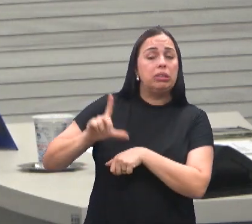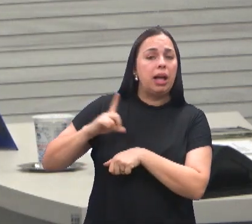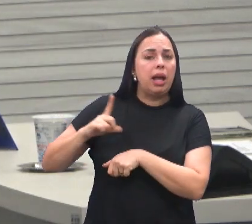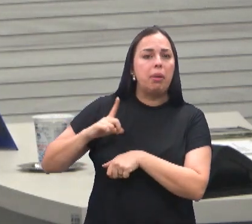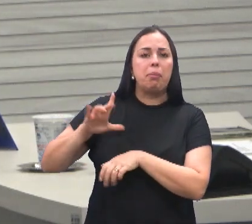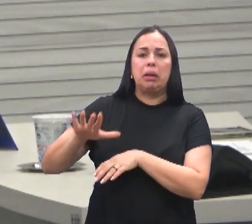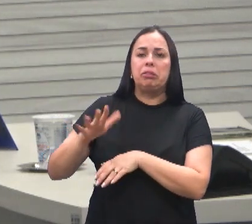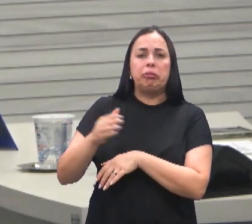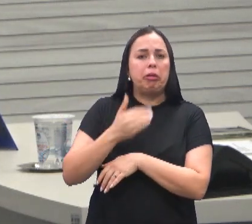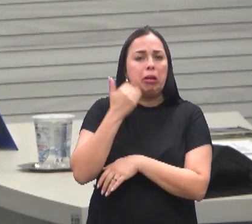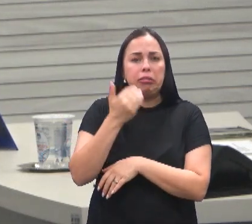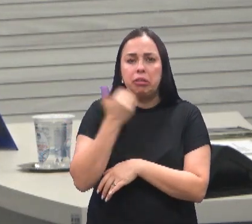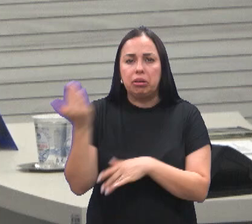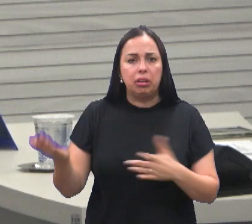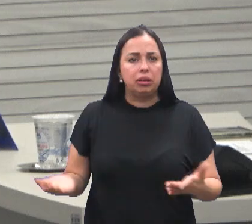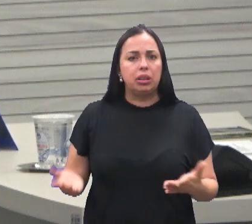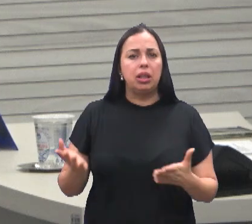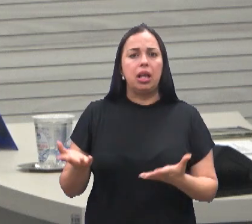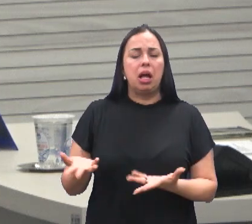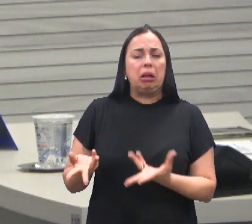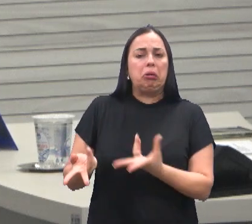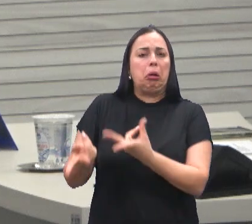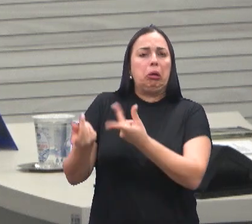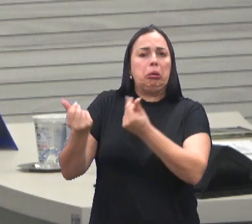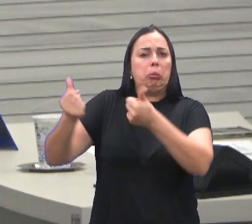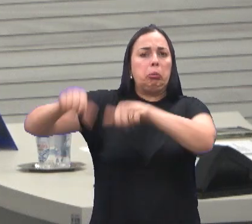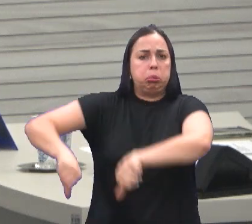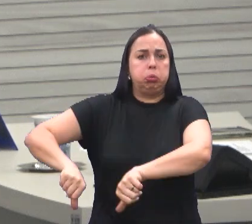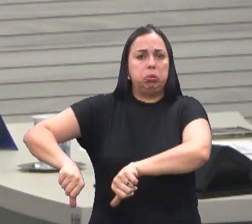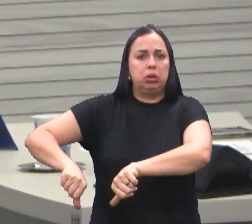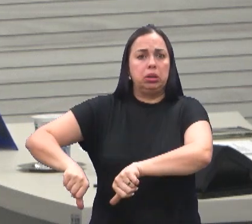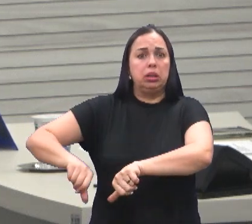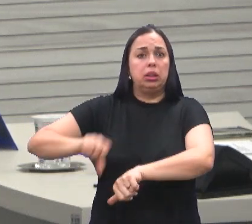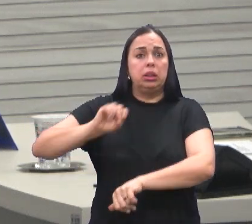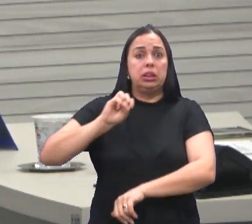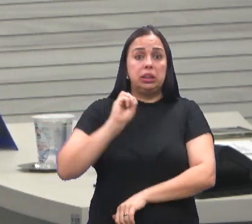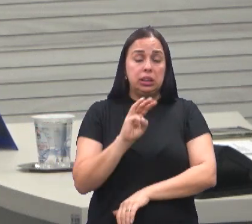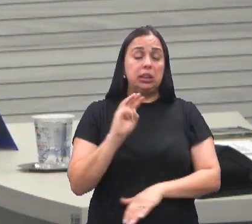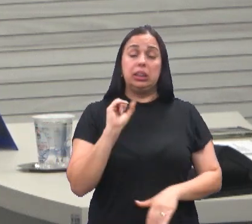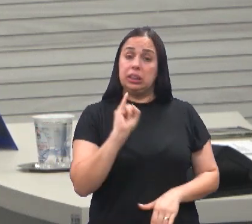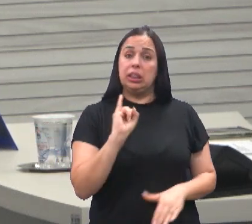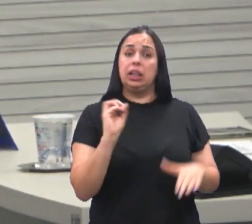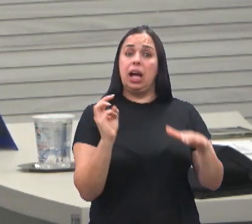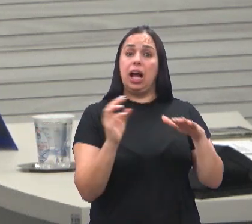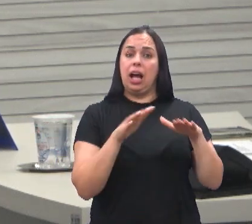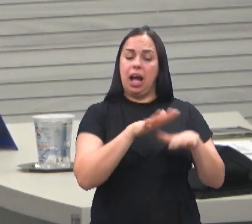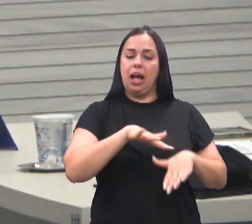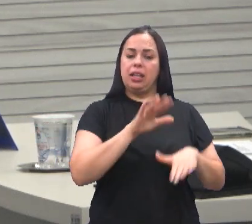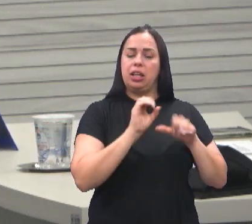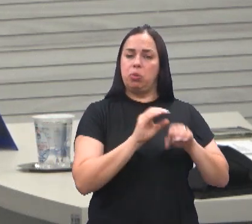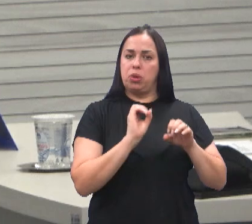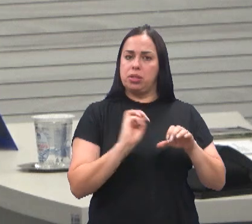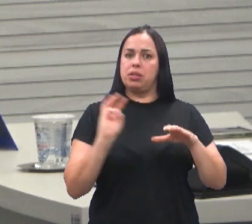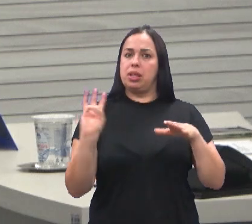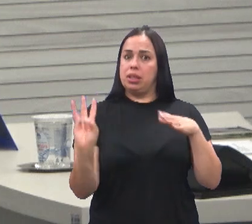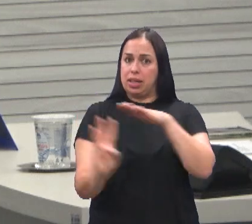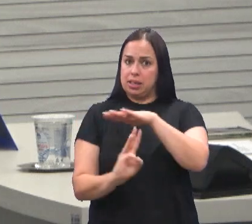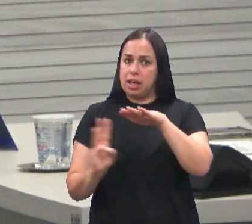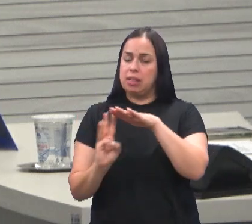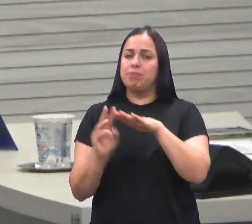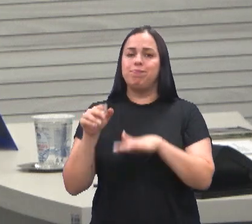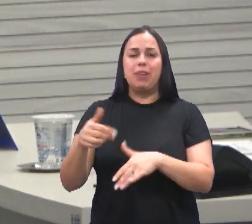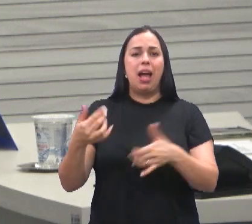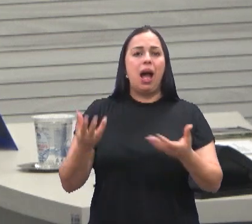né, que a educação, a qualidade da educação, cai muito quando é terceirizado. Tem 4 apontamentos aqui do jurídico da